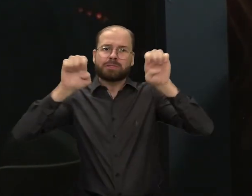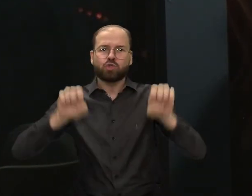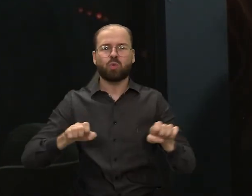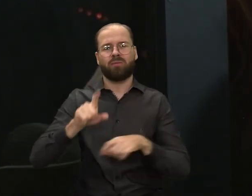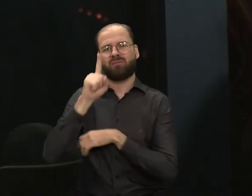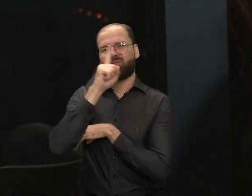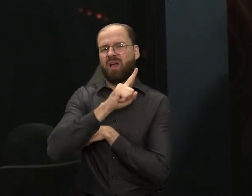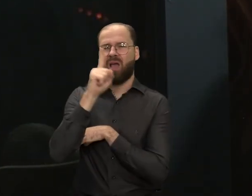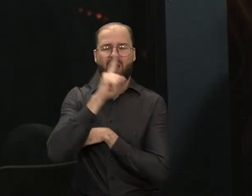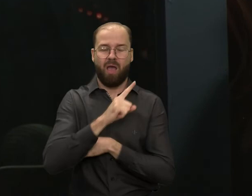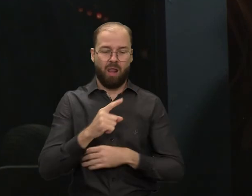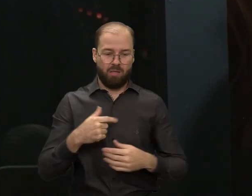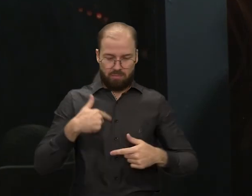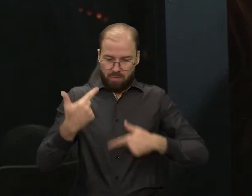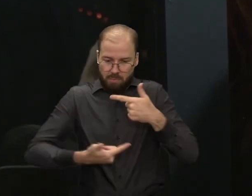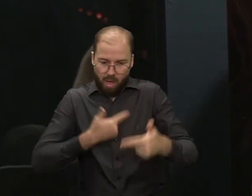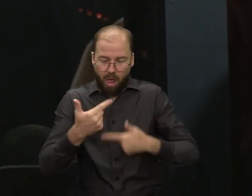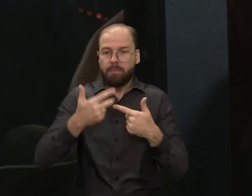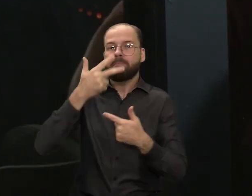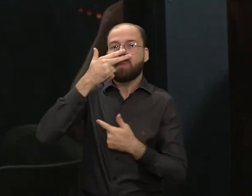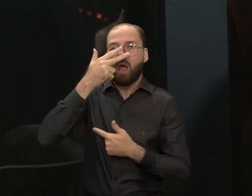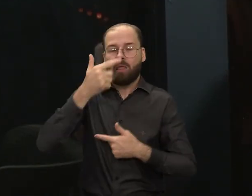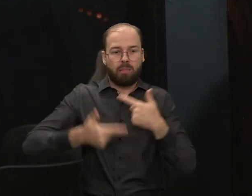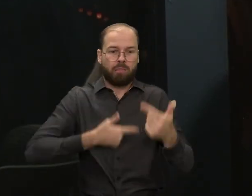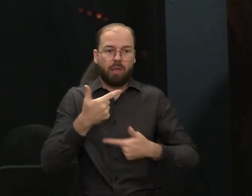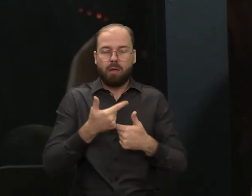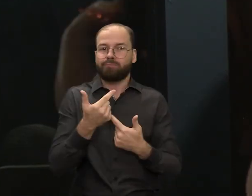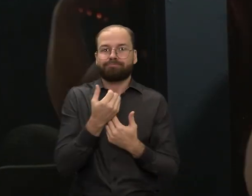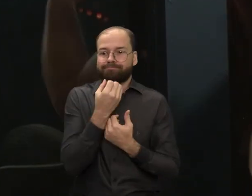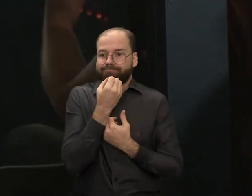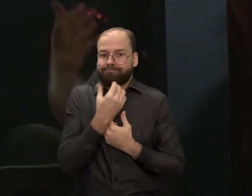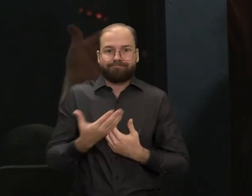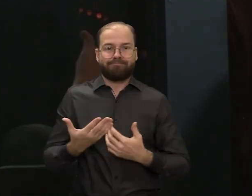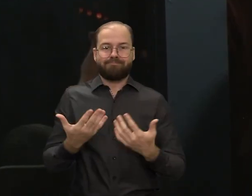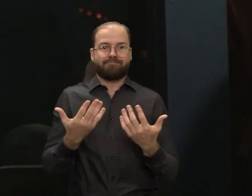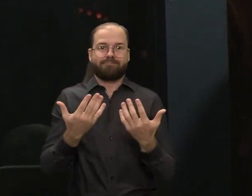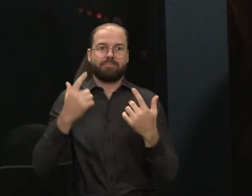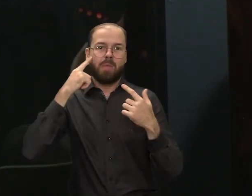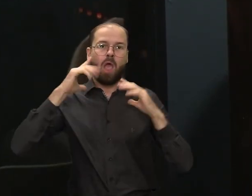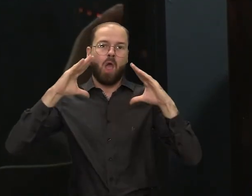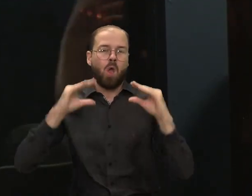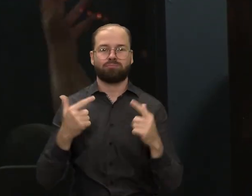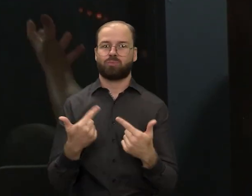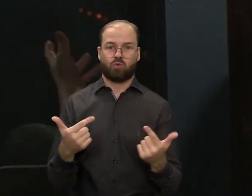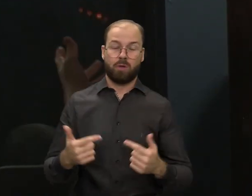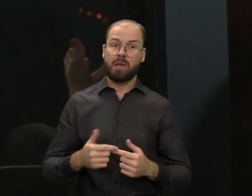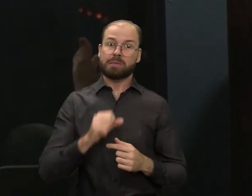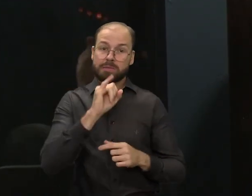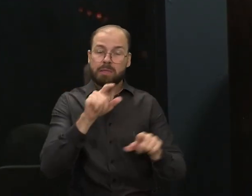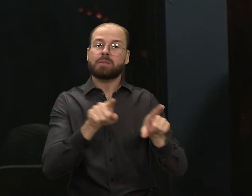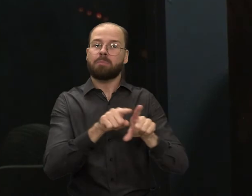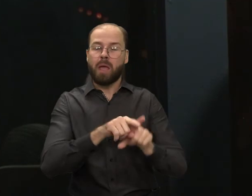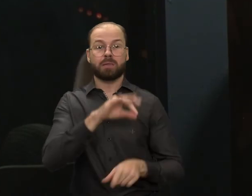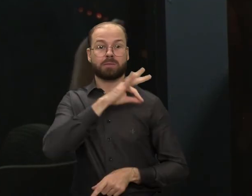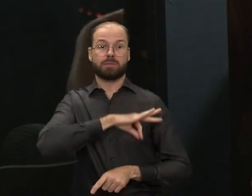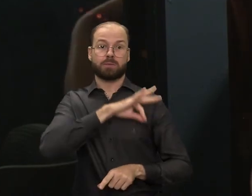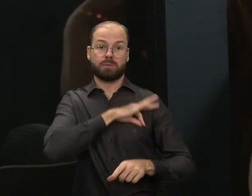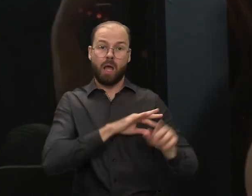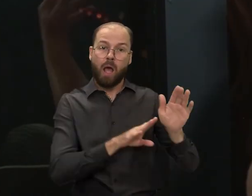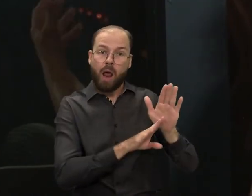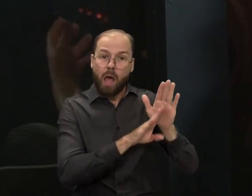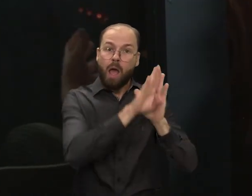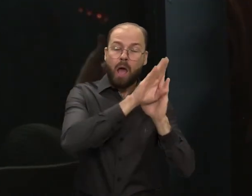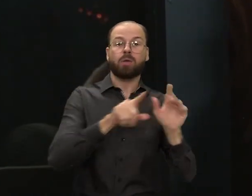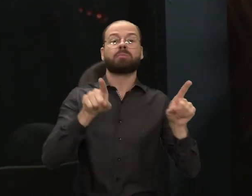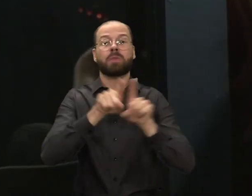trabalho dos funcionários. Mas o próprio funcionário, sem aumento de salário, sem um plano de carreira, né, sem